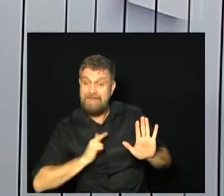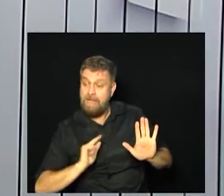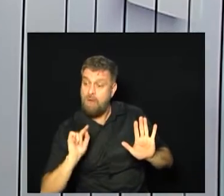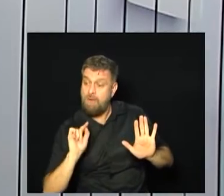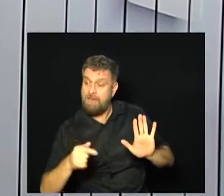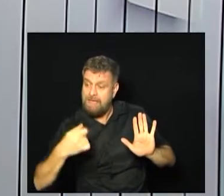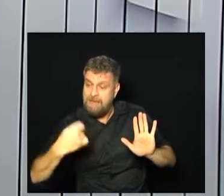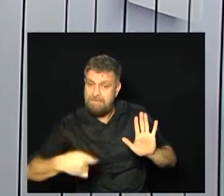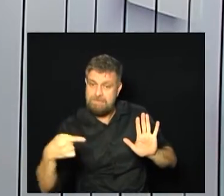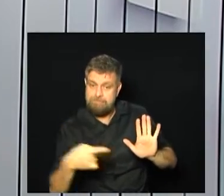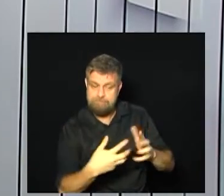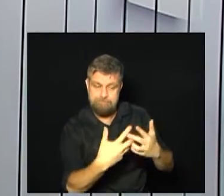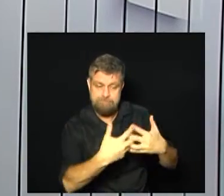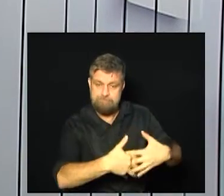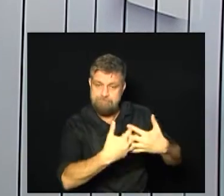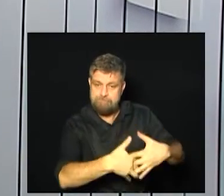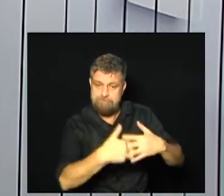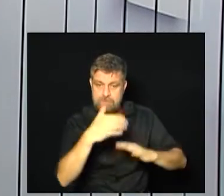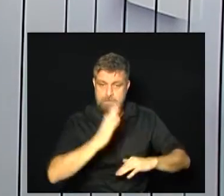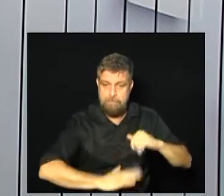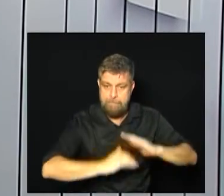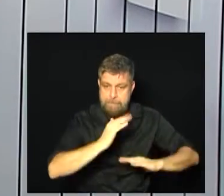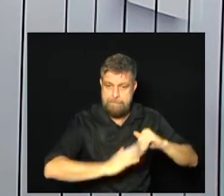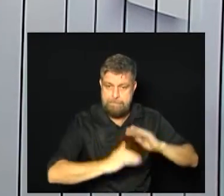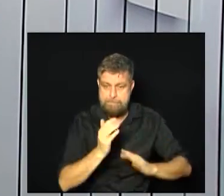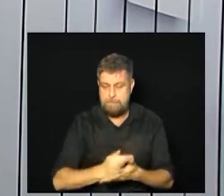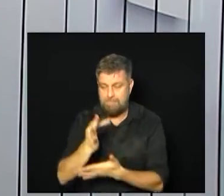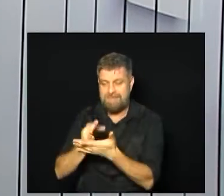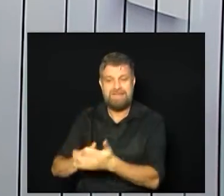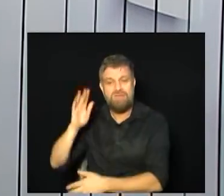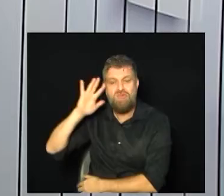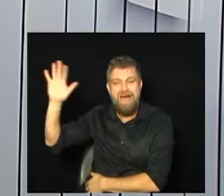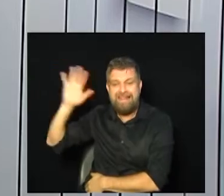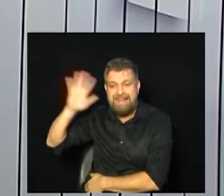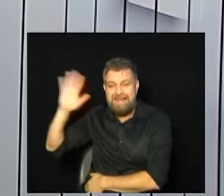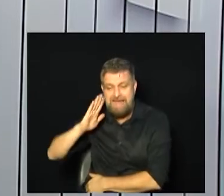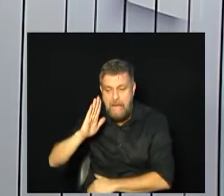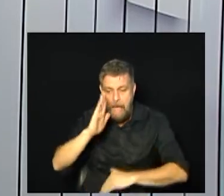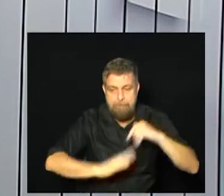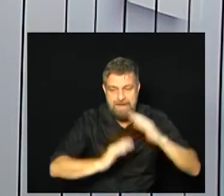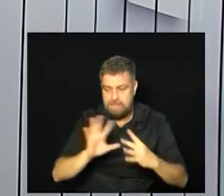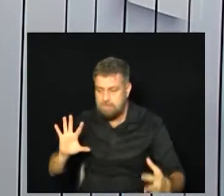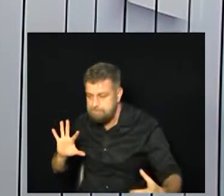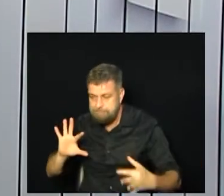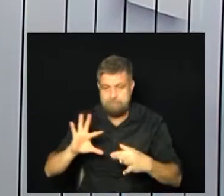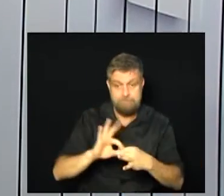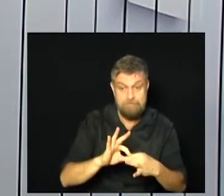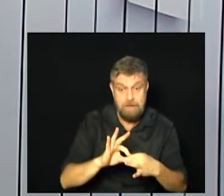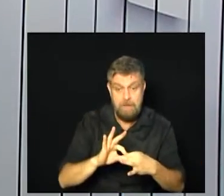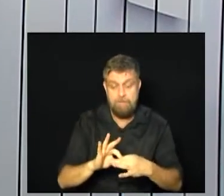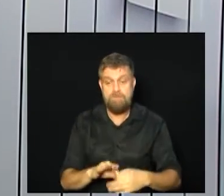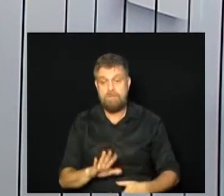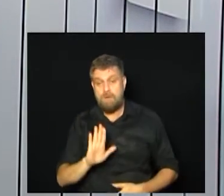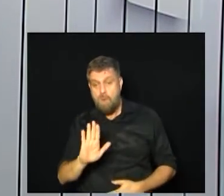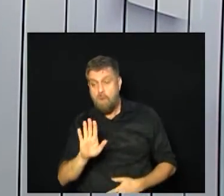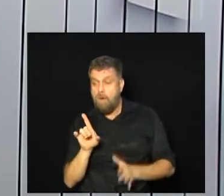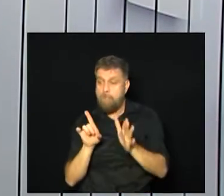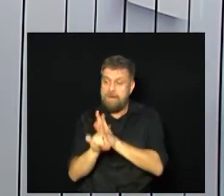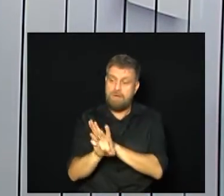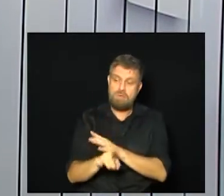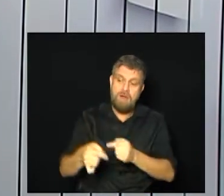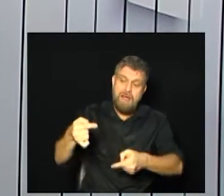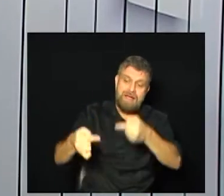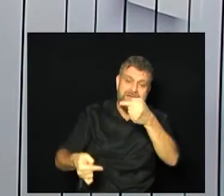precisa é da aplicação delas, tirar o texto do papel e colocar em prática, ou há necessidade de se